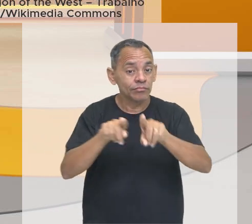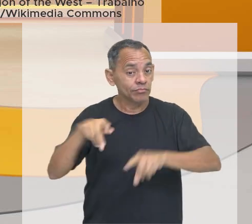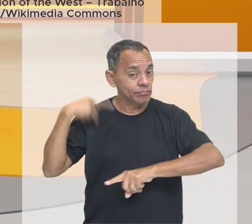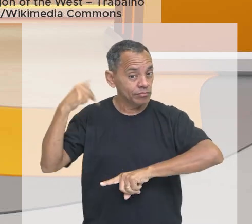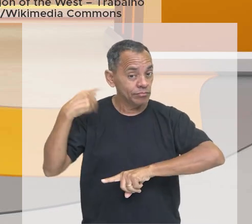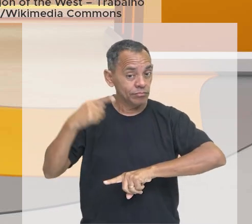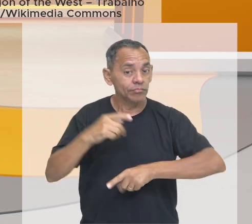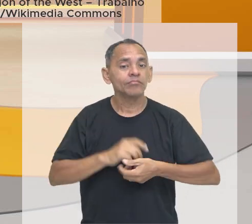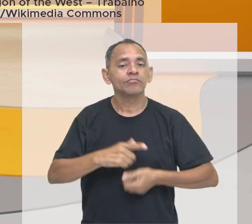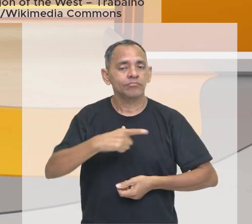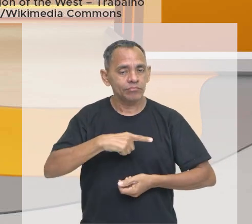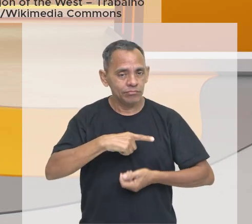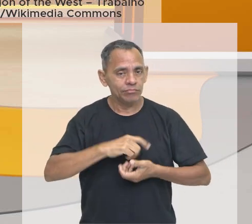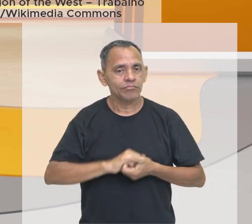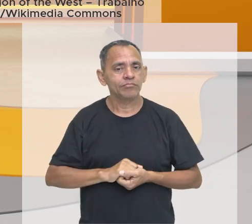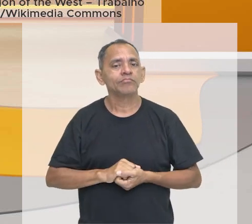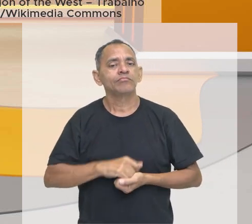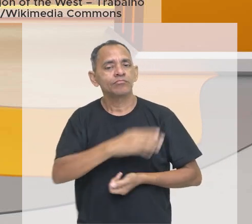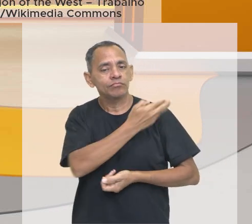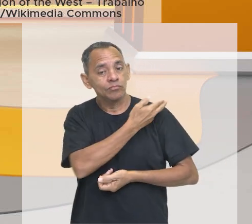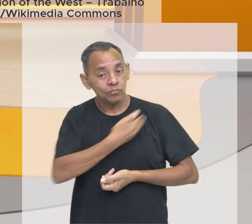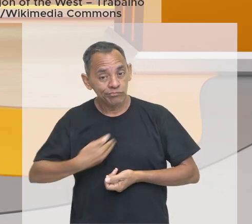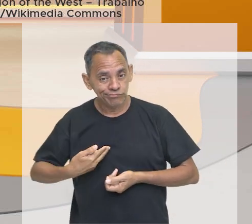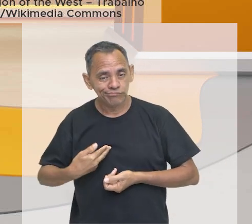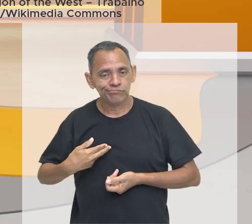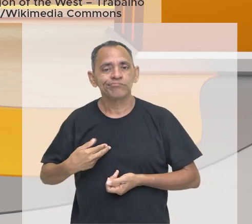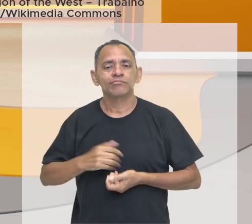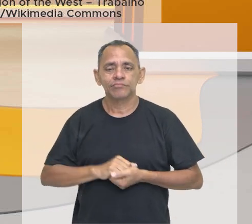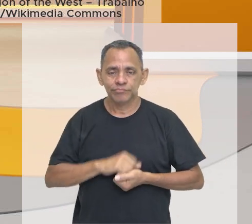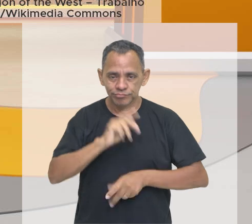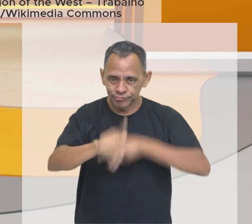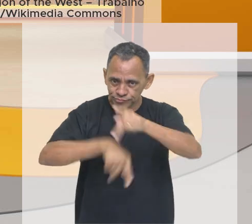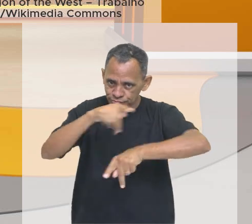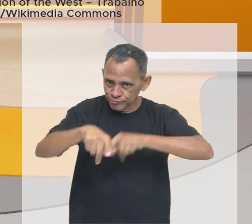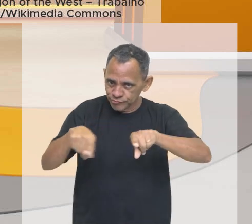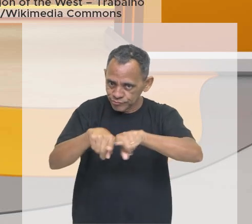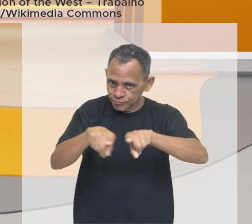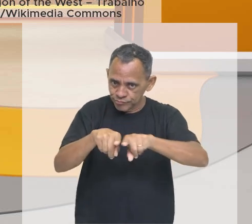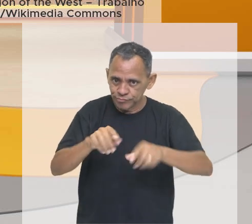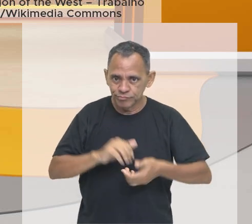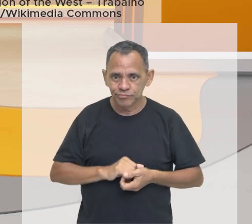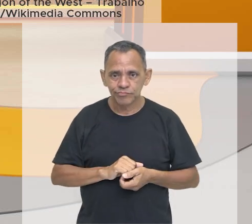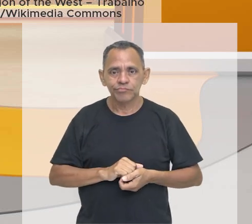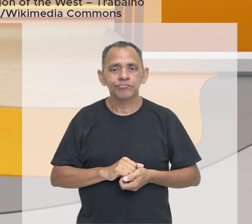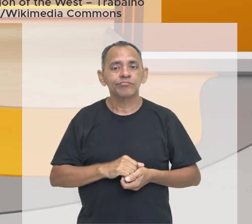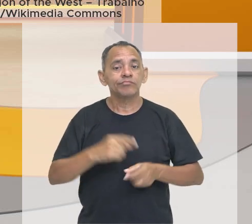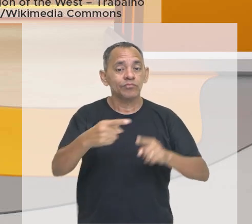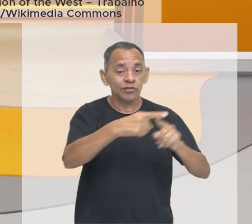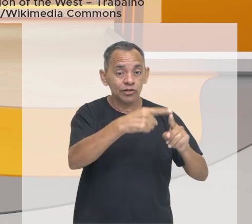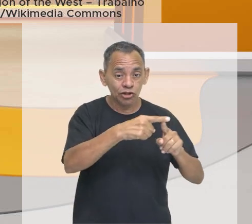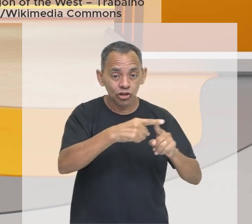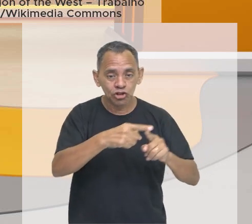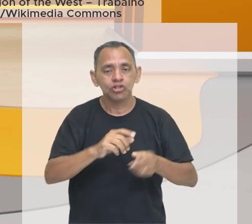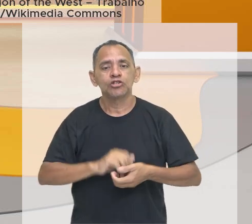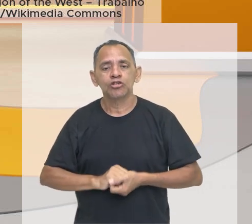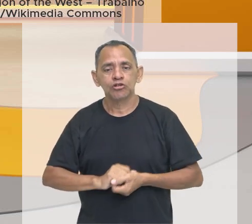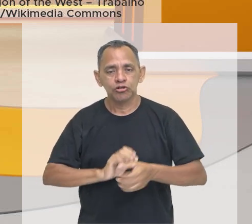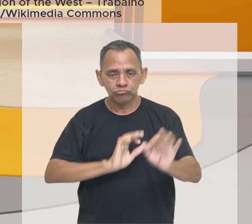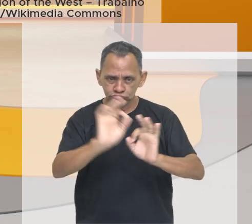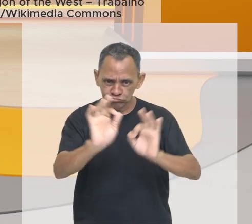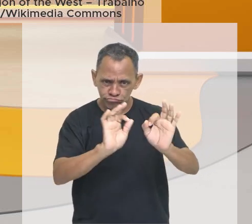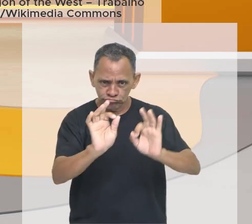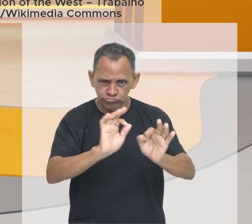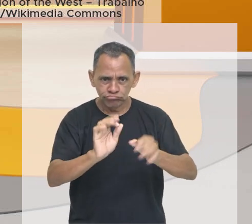e político exercido pelo Estado sobre a população. Nesse tipo de regime, as liberdades